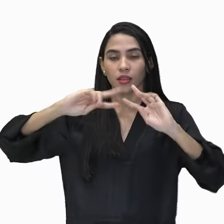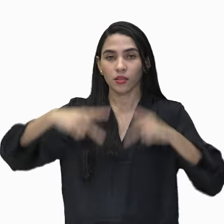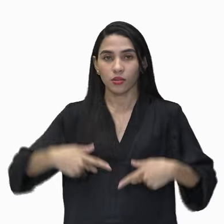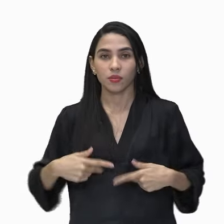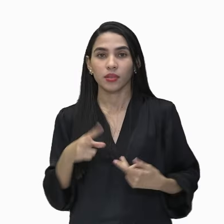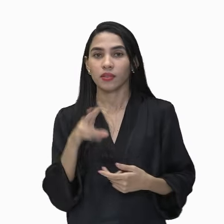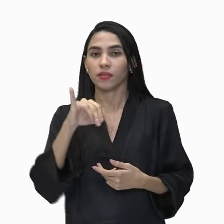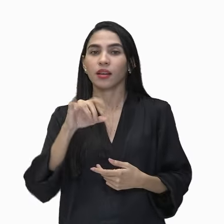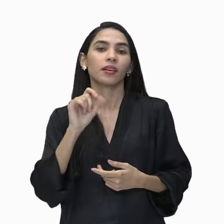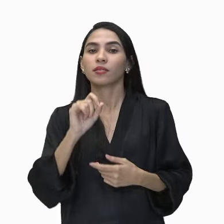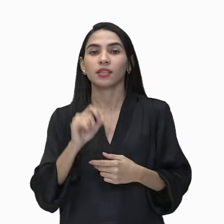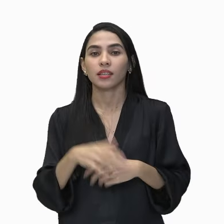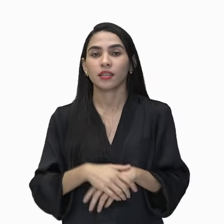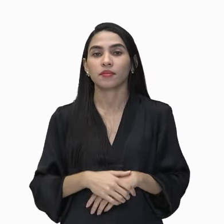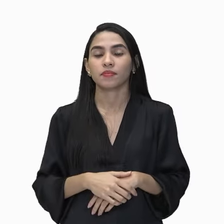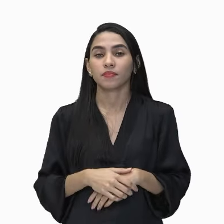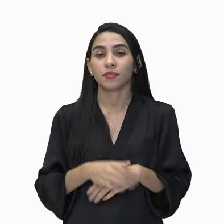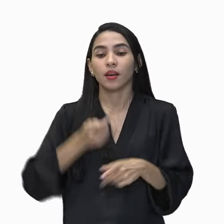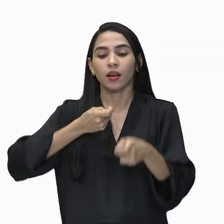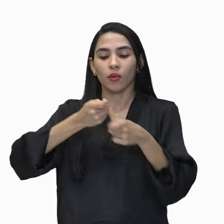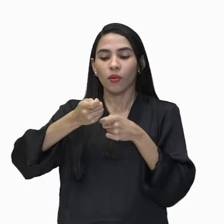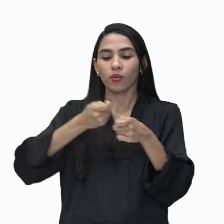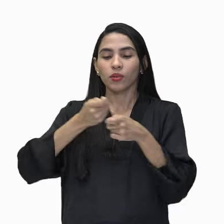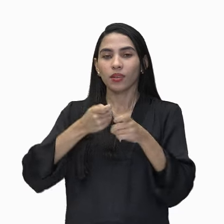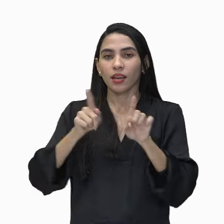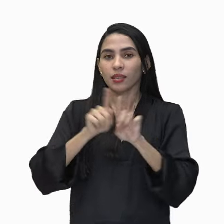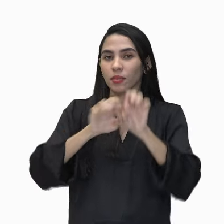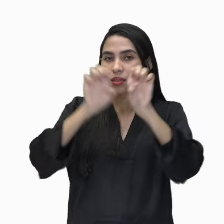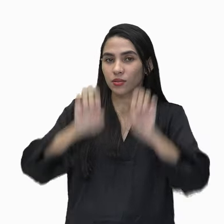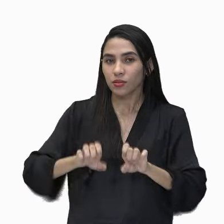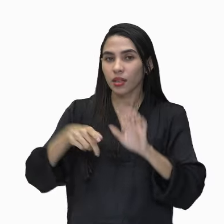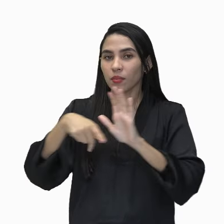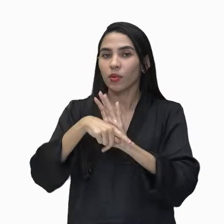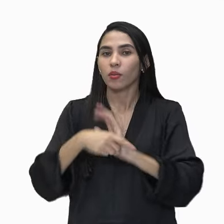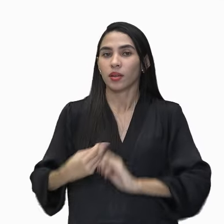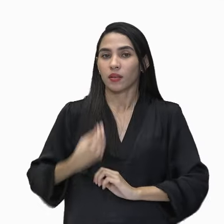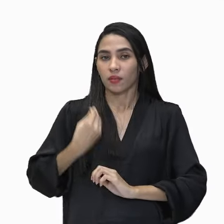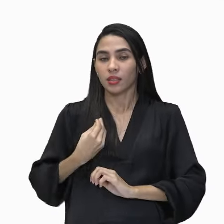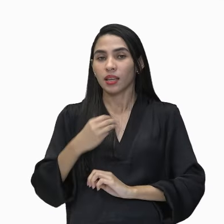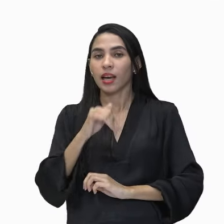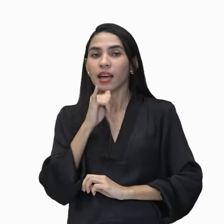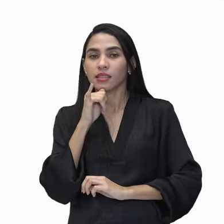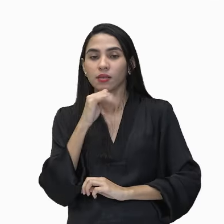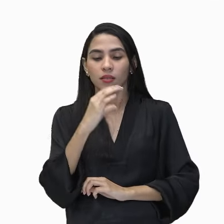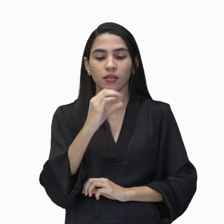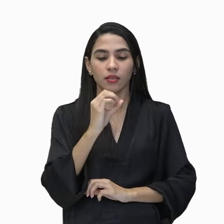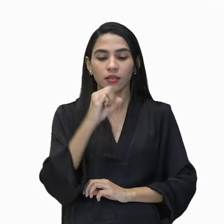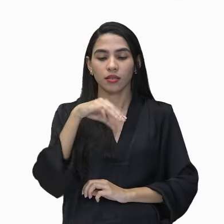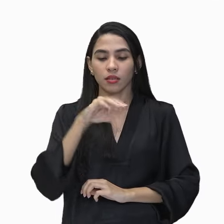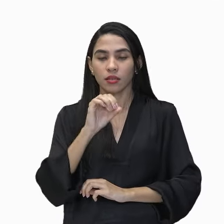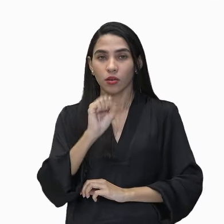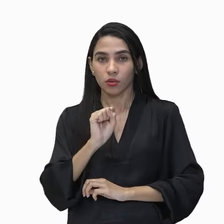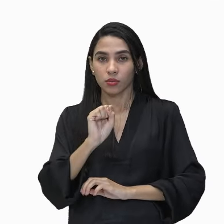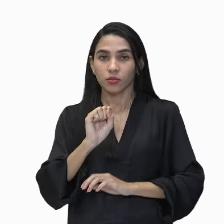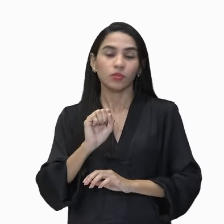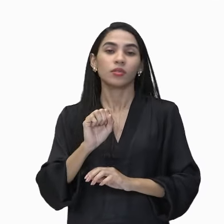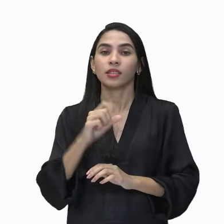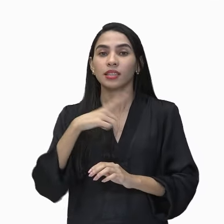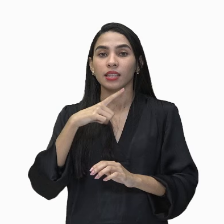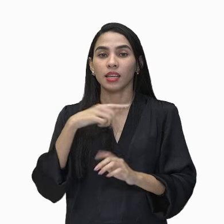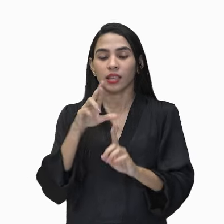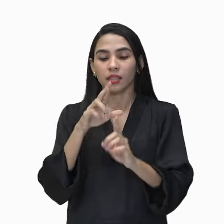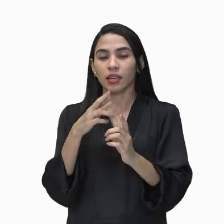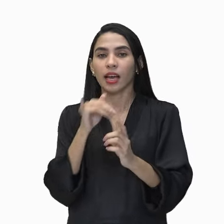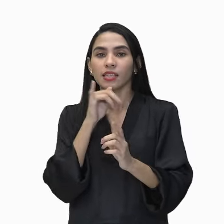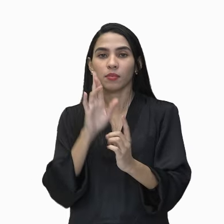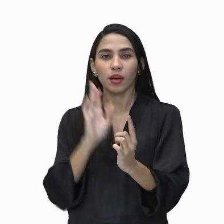vai estruturar o todo, ou seja, o cosmos. E é o todo quem gira em torno do